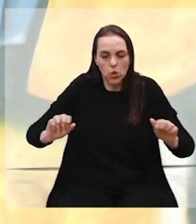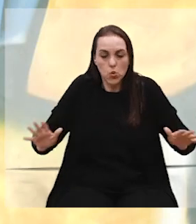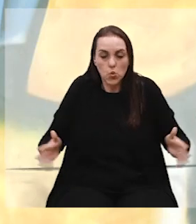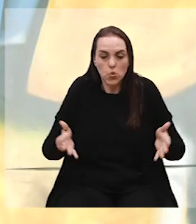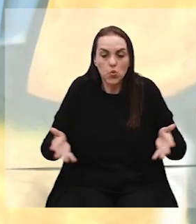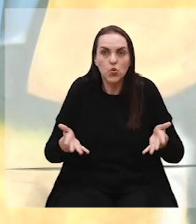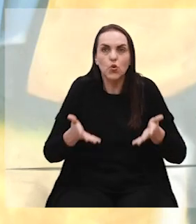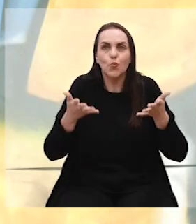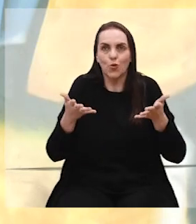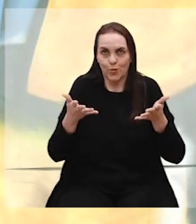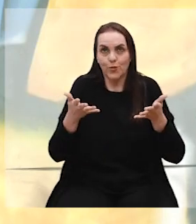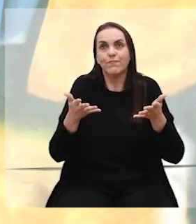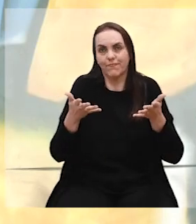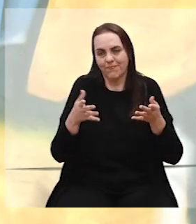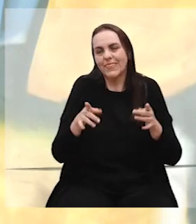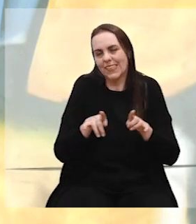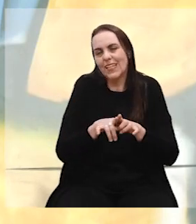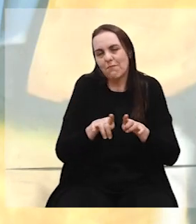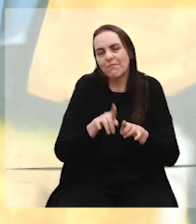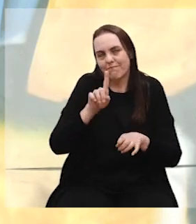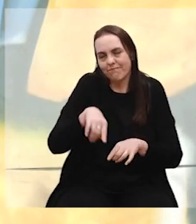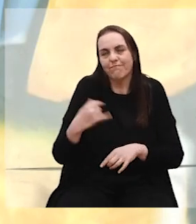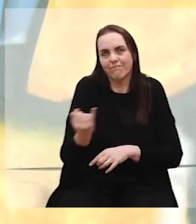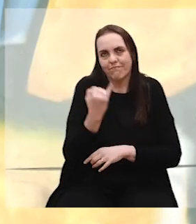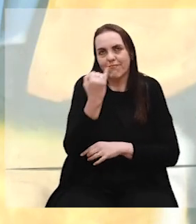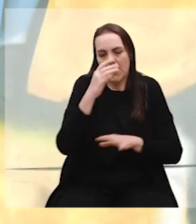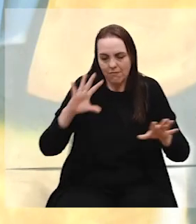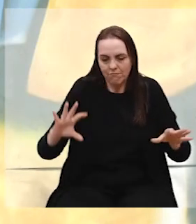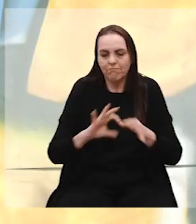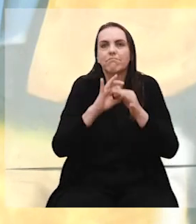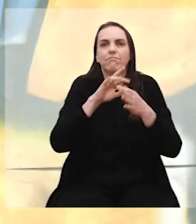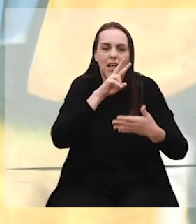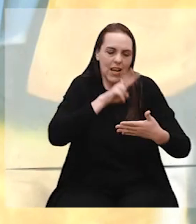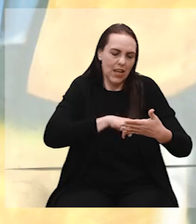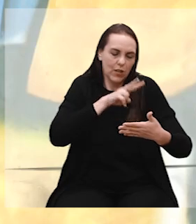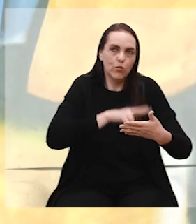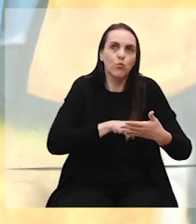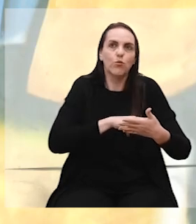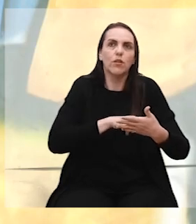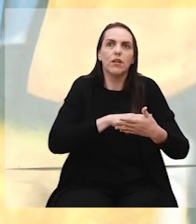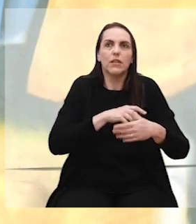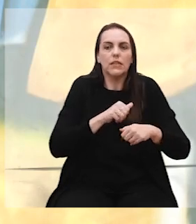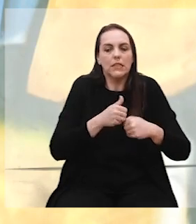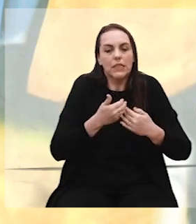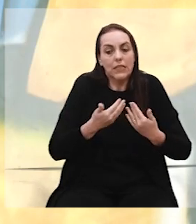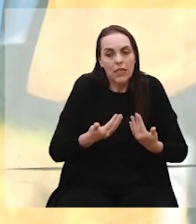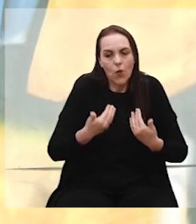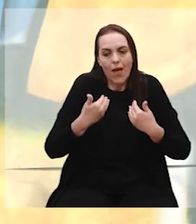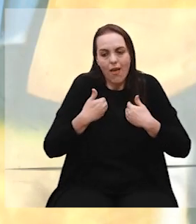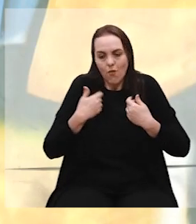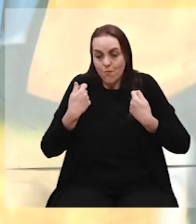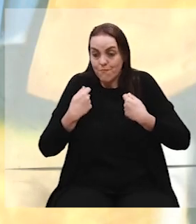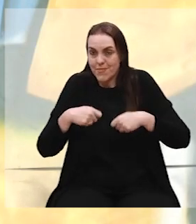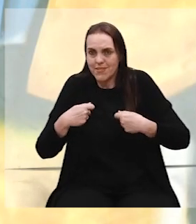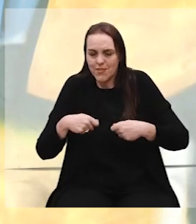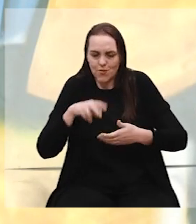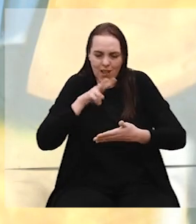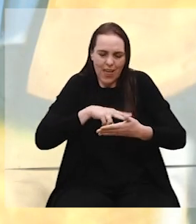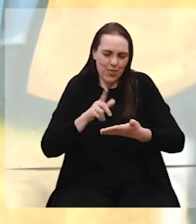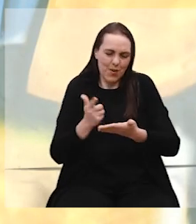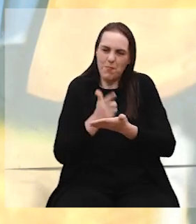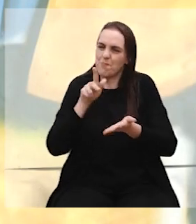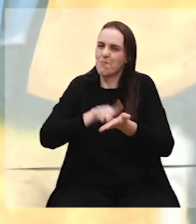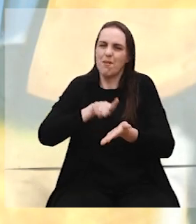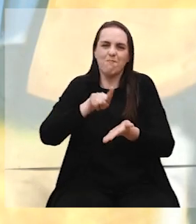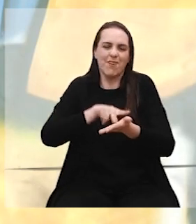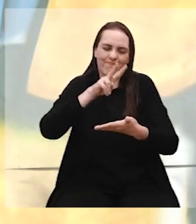esses estímulos para associado à leitura, e aí eu preciso da leitura no